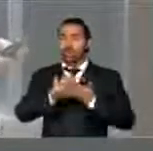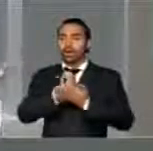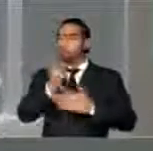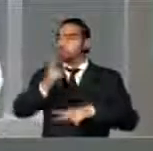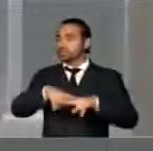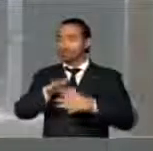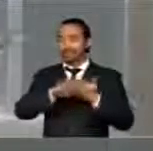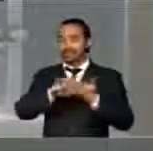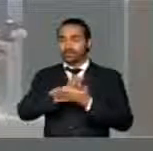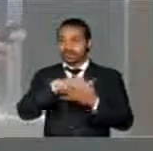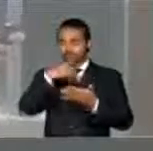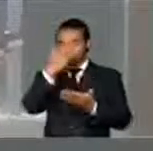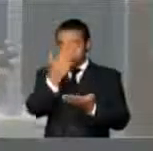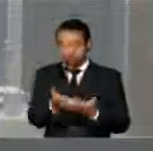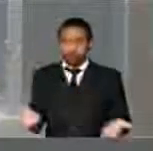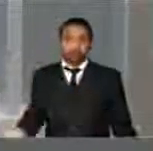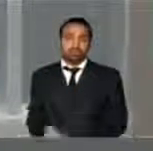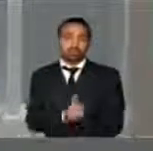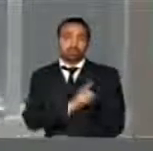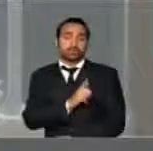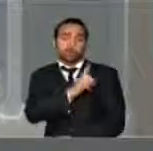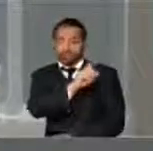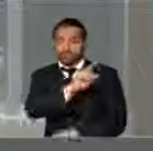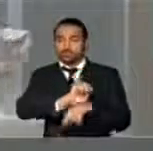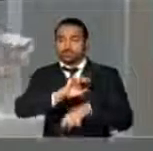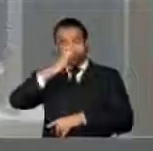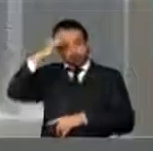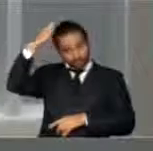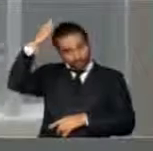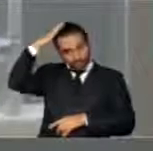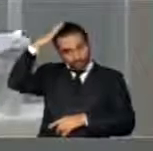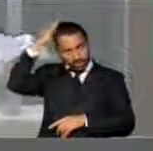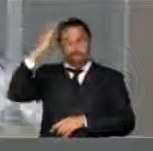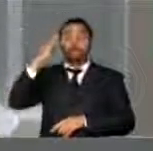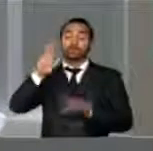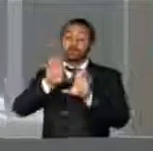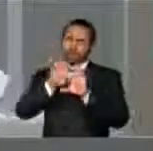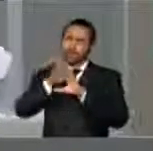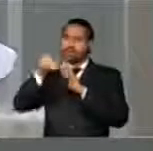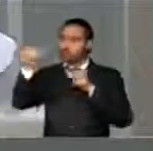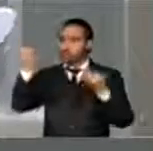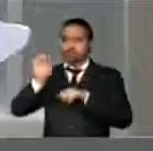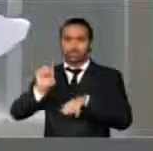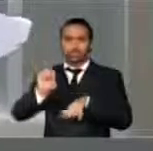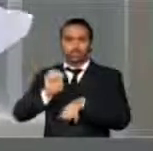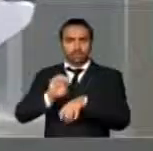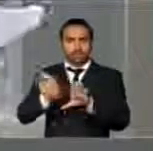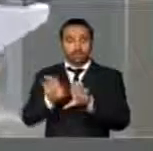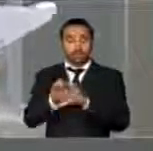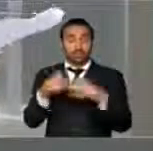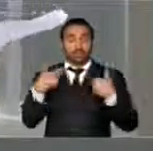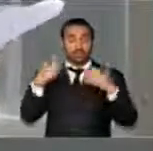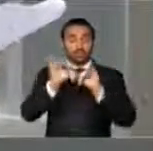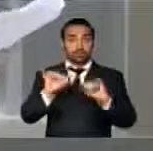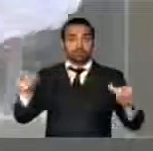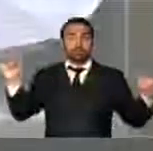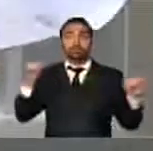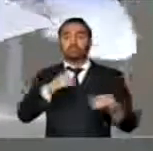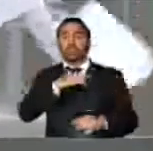graça hoje no estado do Pará, em outros estados também, e registrar o assassinato, a morte,